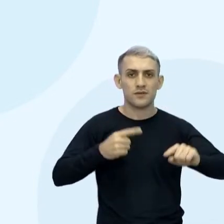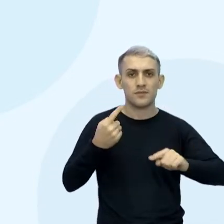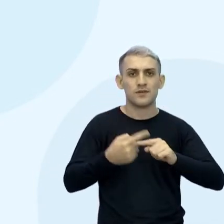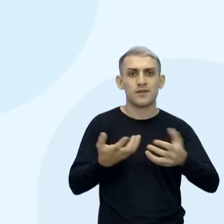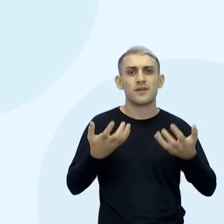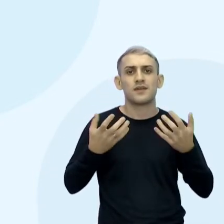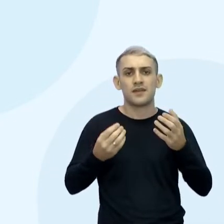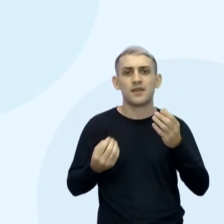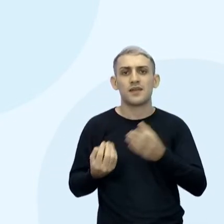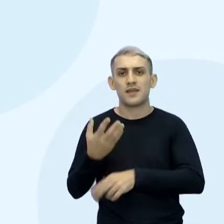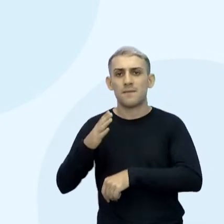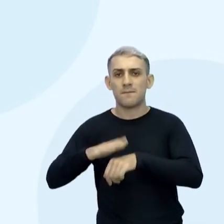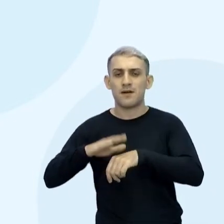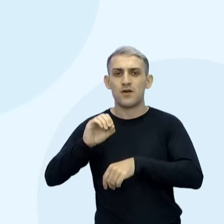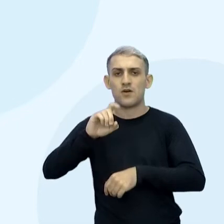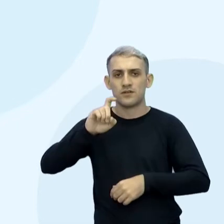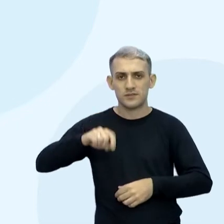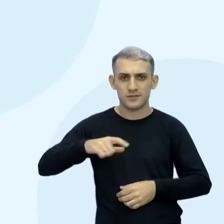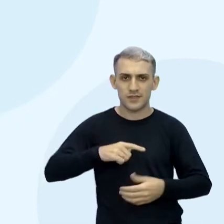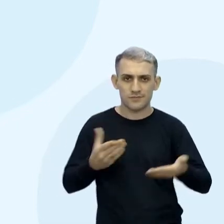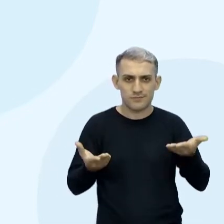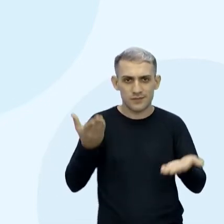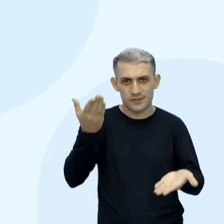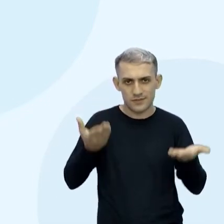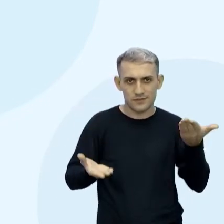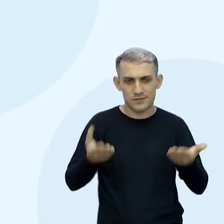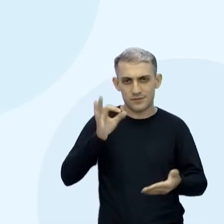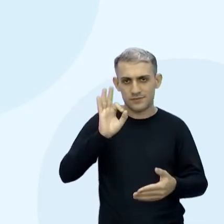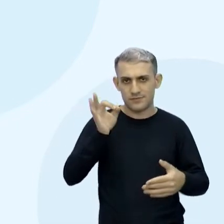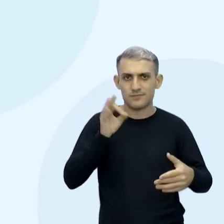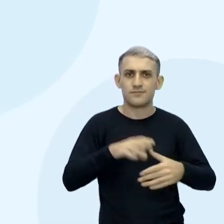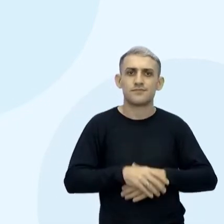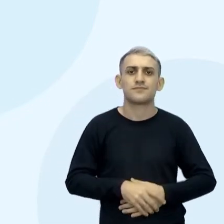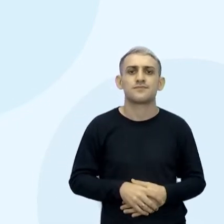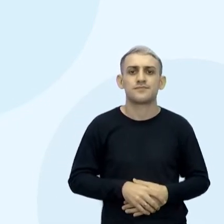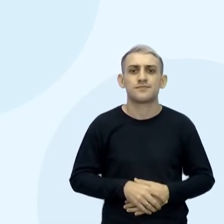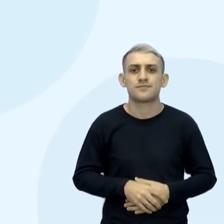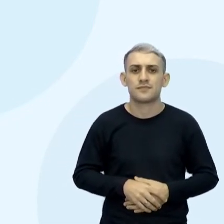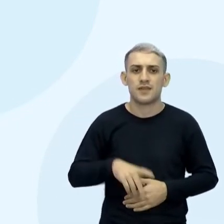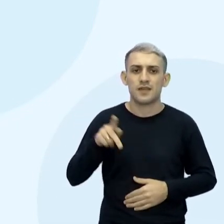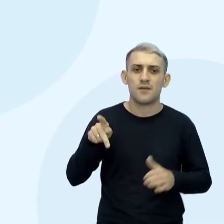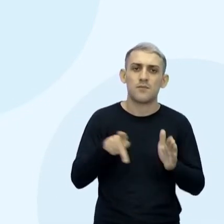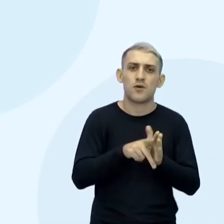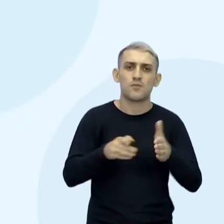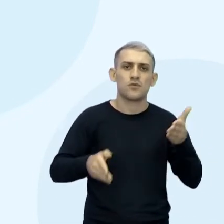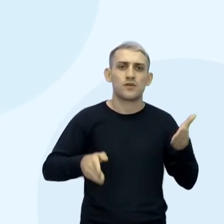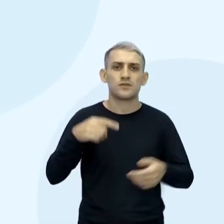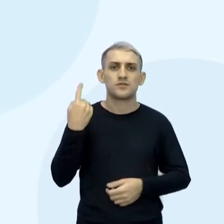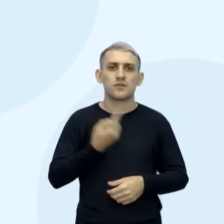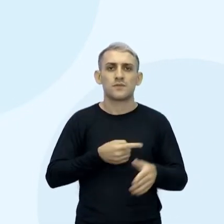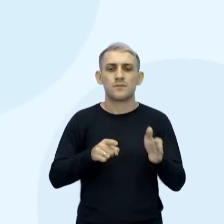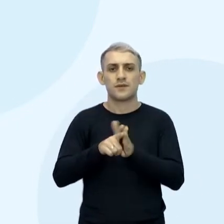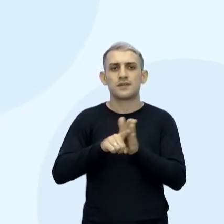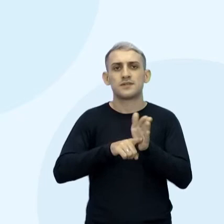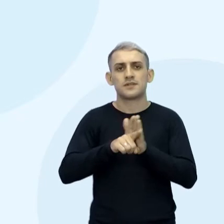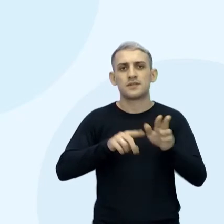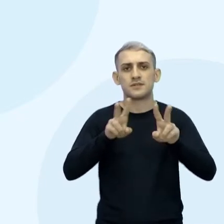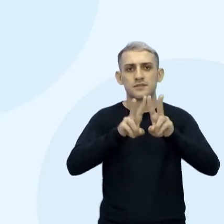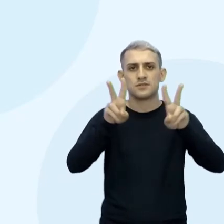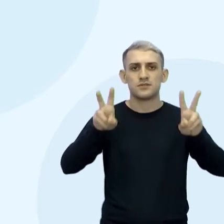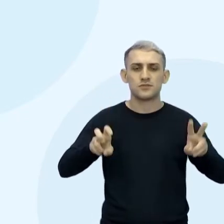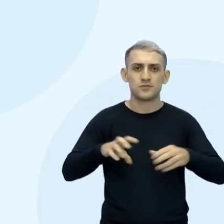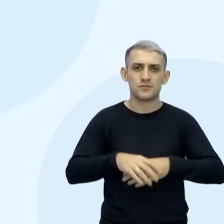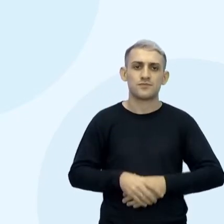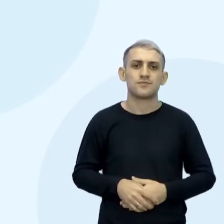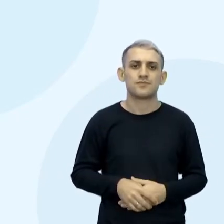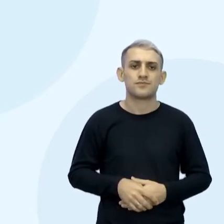mais oxigênio, vai ocorrer esse desequilíbrio. Tá certo? Então, esse é o processo para a gente analisar essa questãozinha.